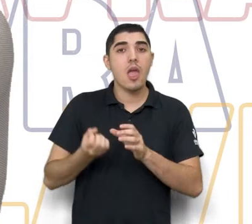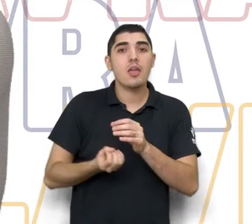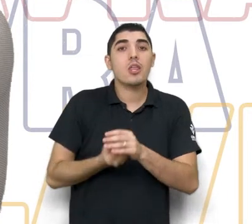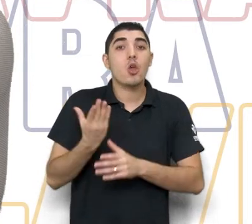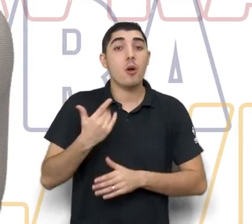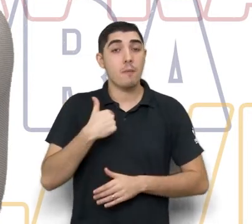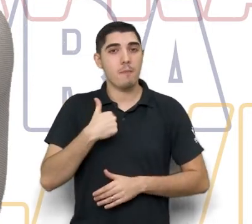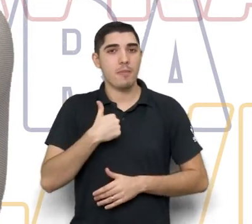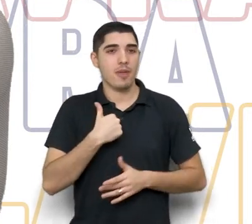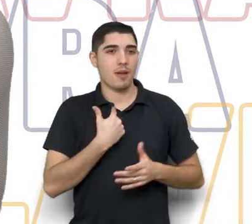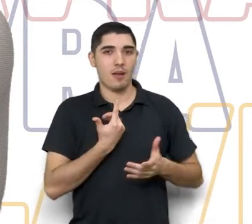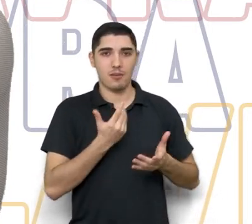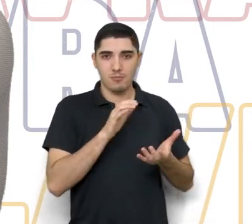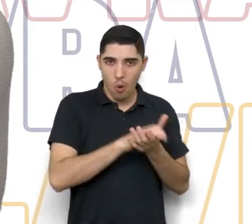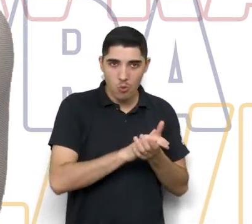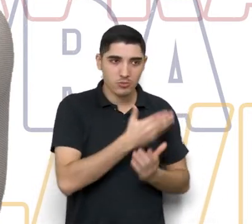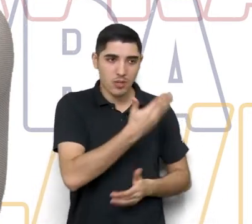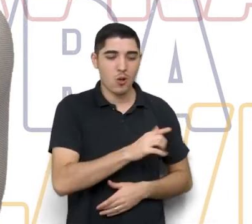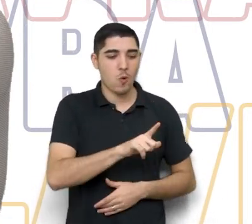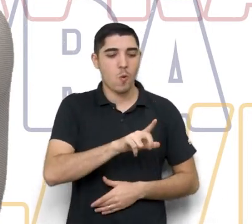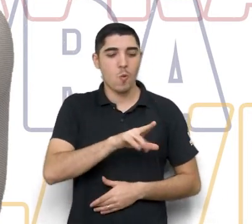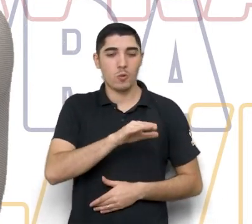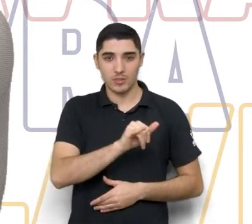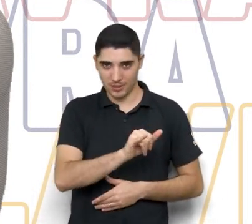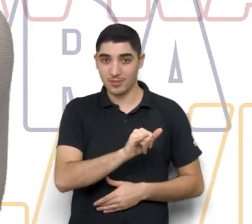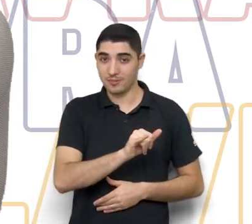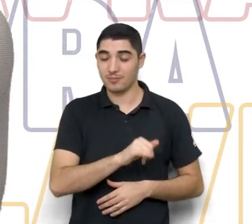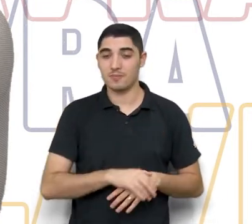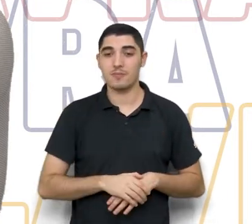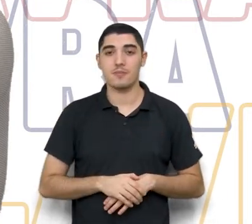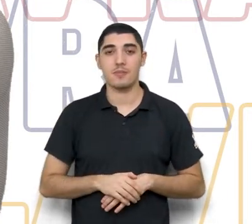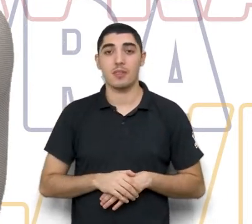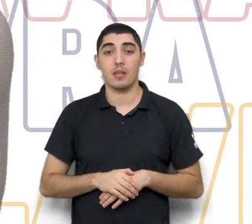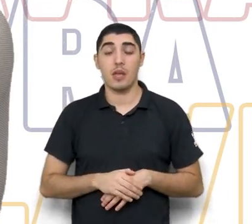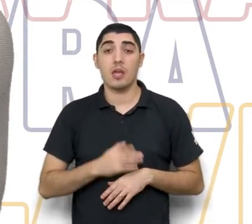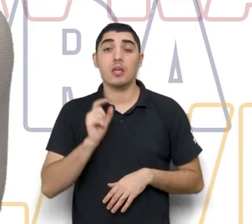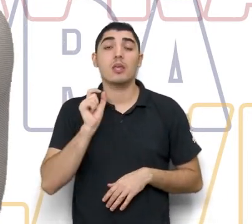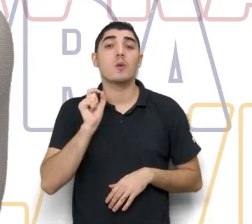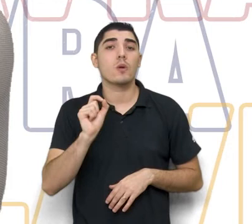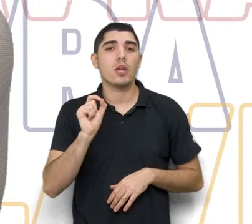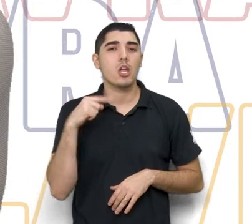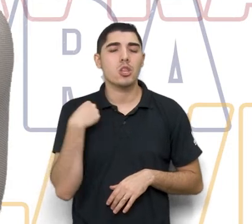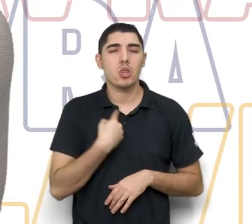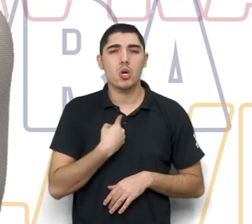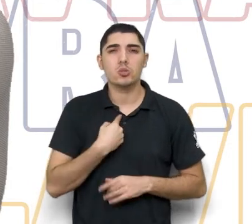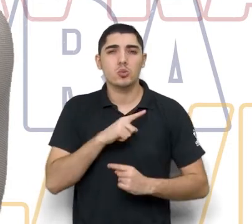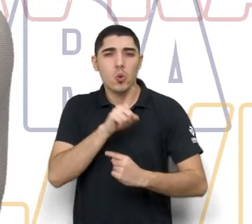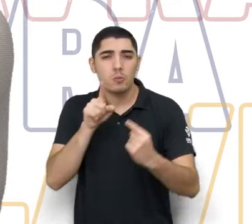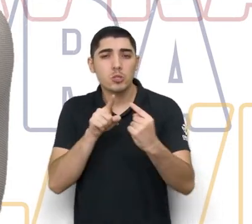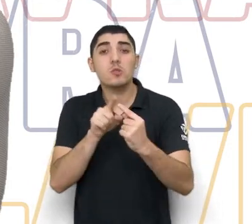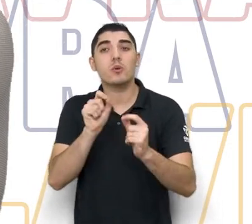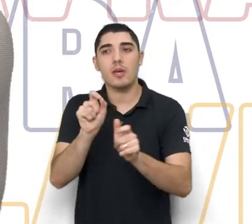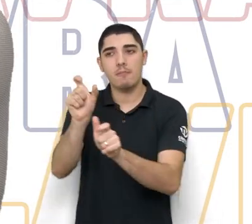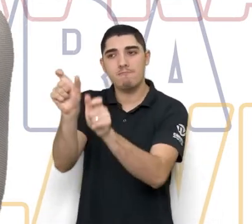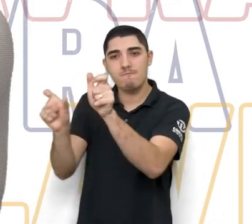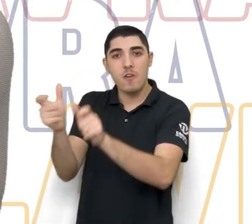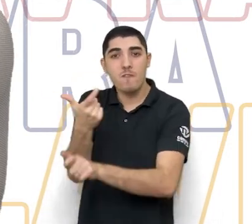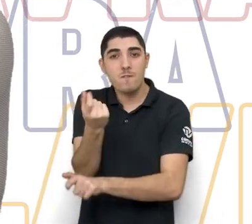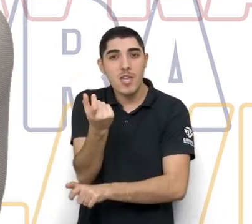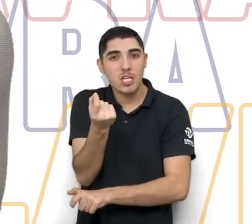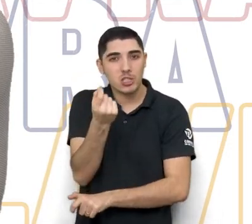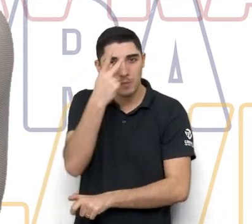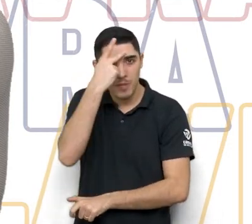minha companheira, a Lucy, né? E aí a intenção era fazer para 20